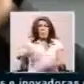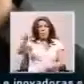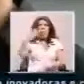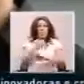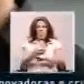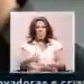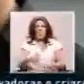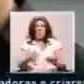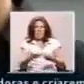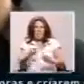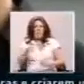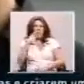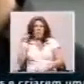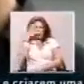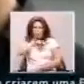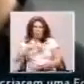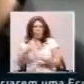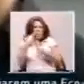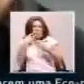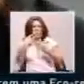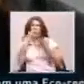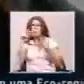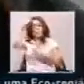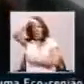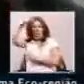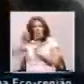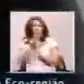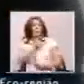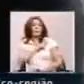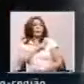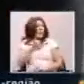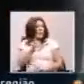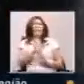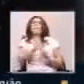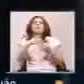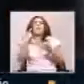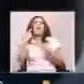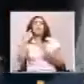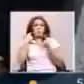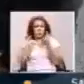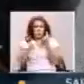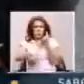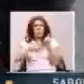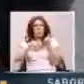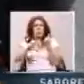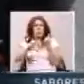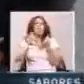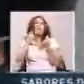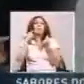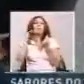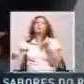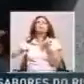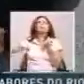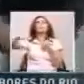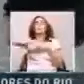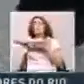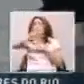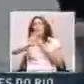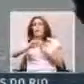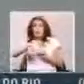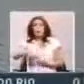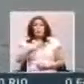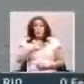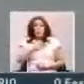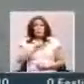destes. E pronto, agora vou dizer que a gente com menos diligência de todo lado e que a Federação Académica de Porto representa todos. Muito bem, muito obrigada também